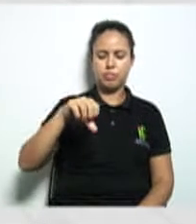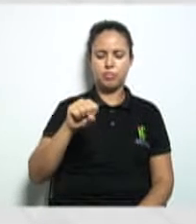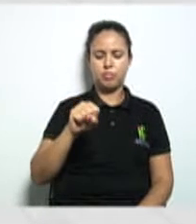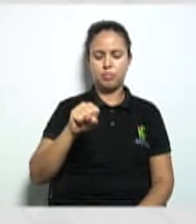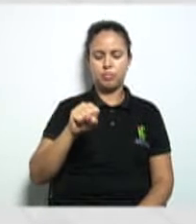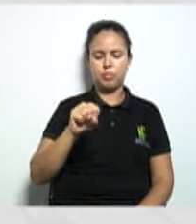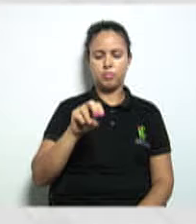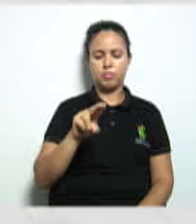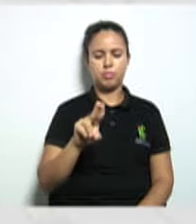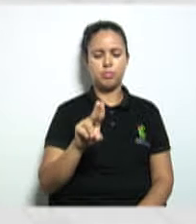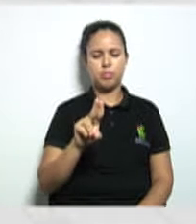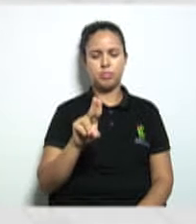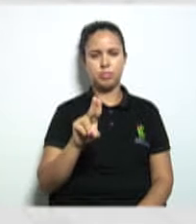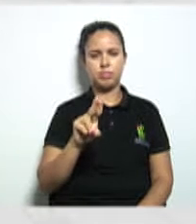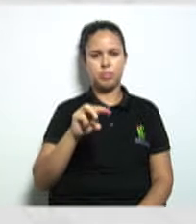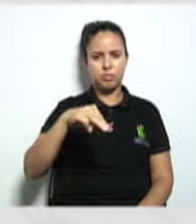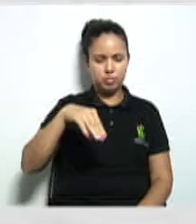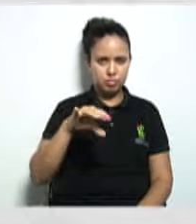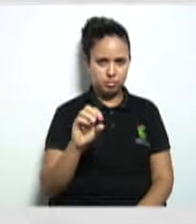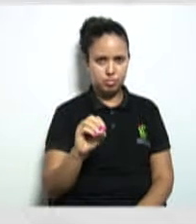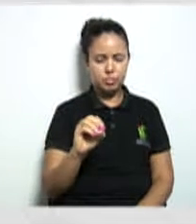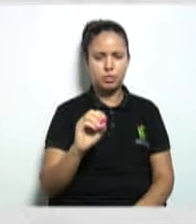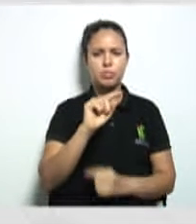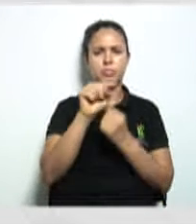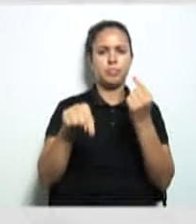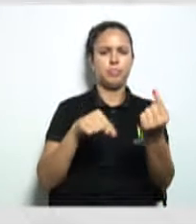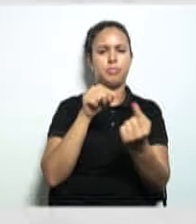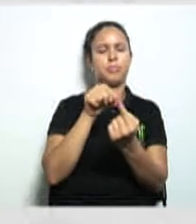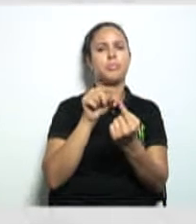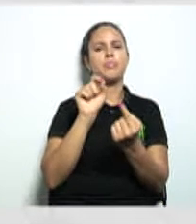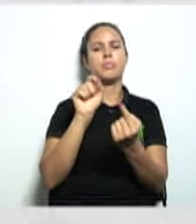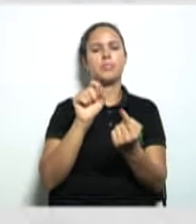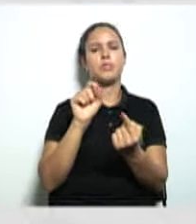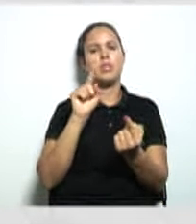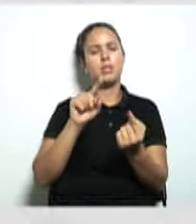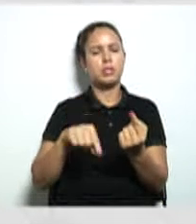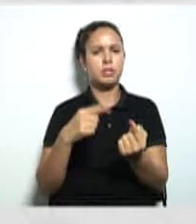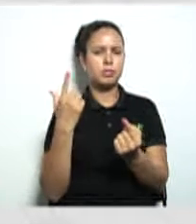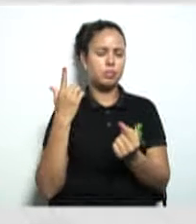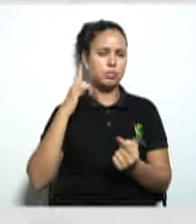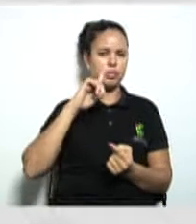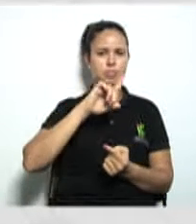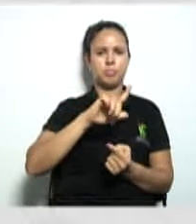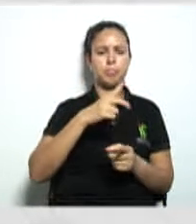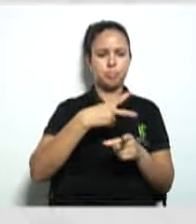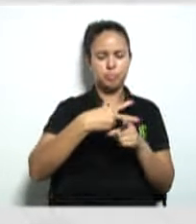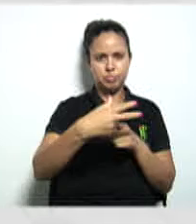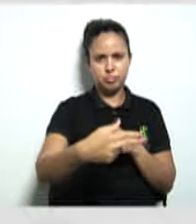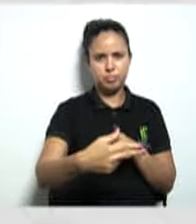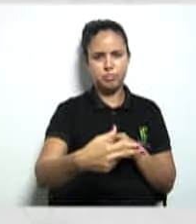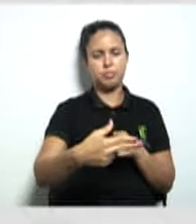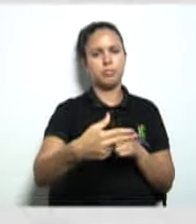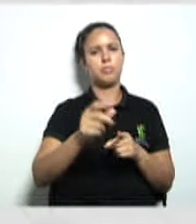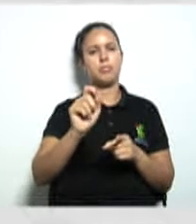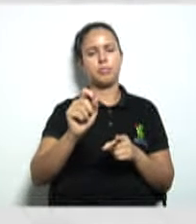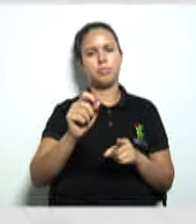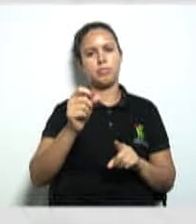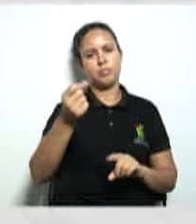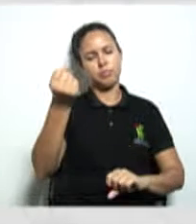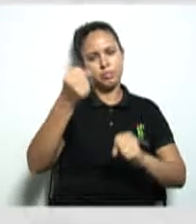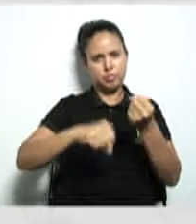objetivo dessa cooperativa? Enfrentar a crise industrial da época. Ou